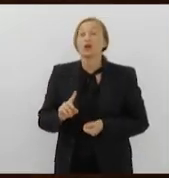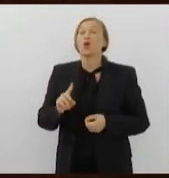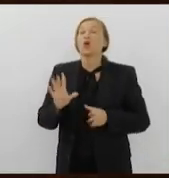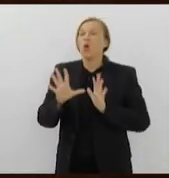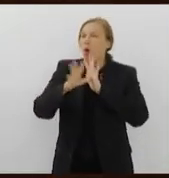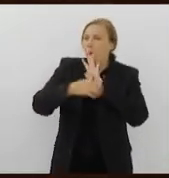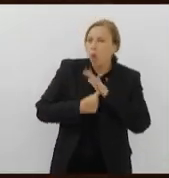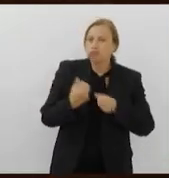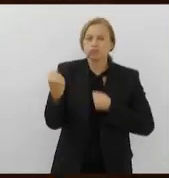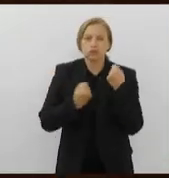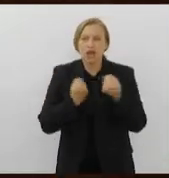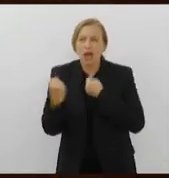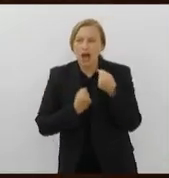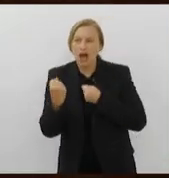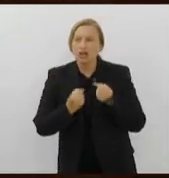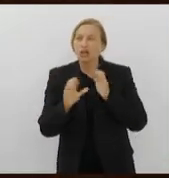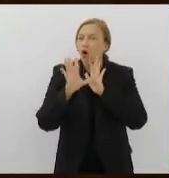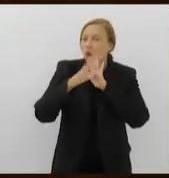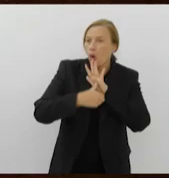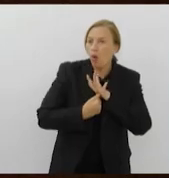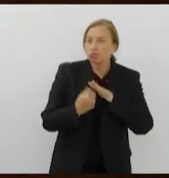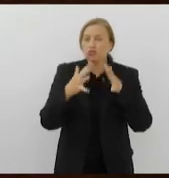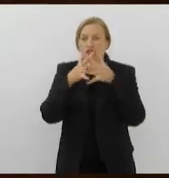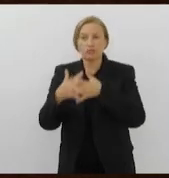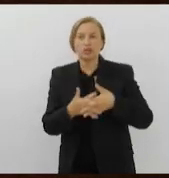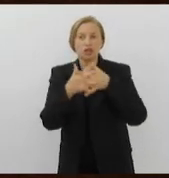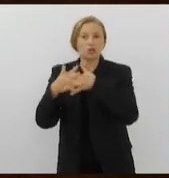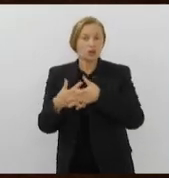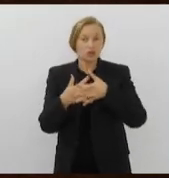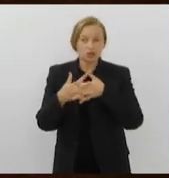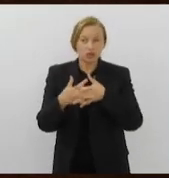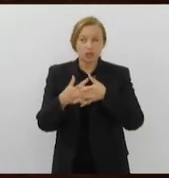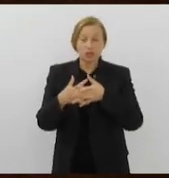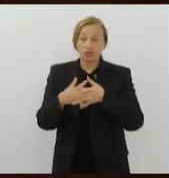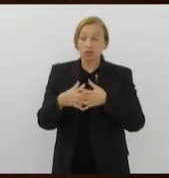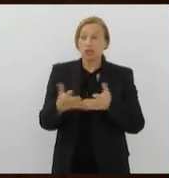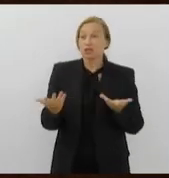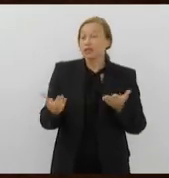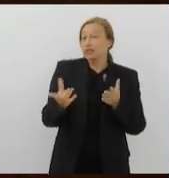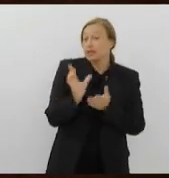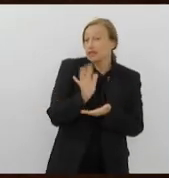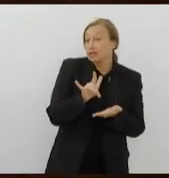roubo de carro, roubo de carga, enfim, celular. Os crimes comuns, celular.